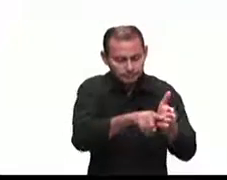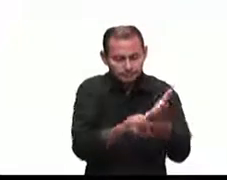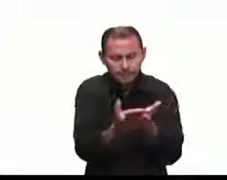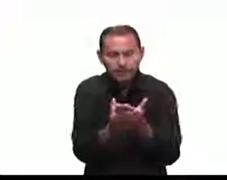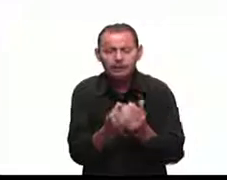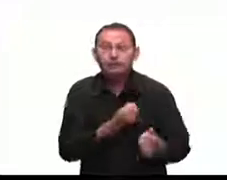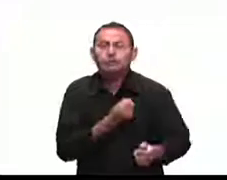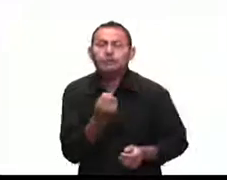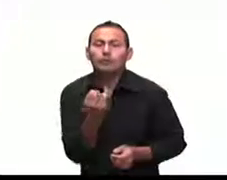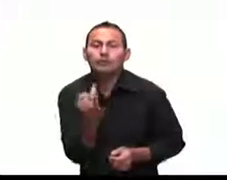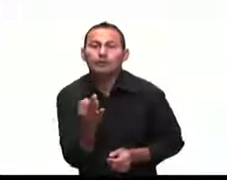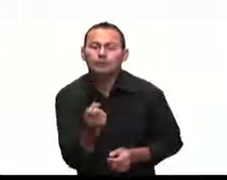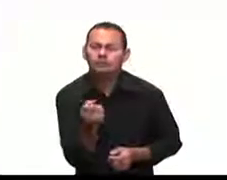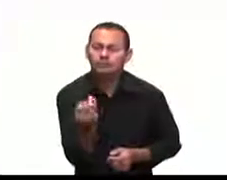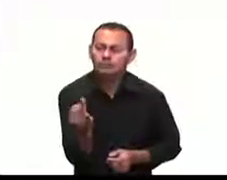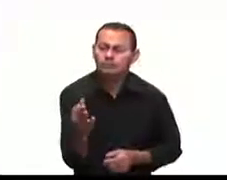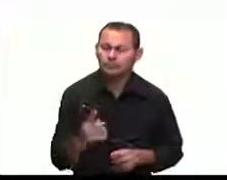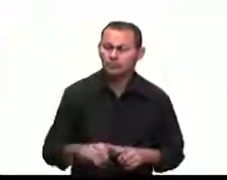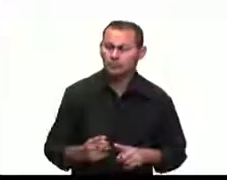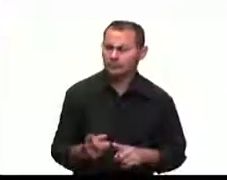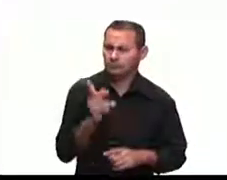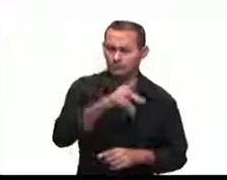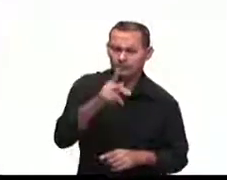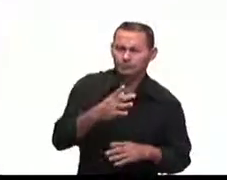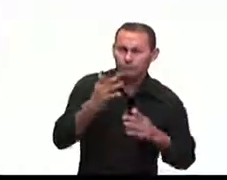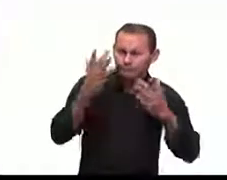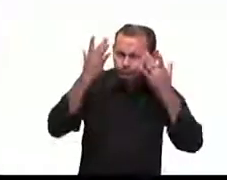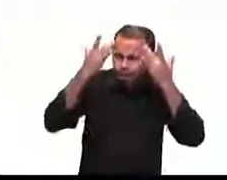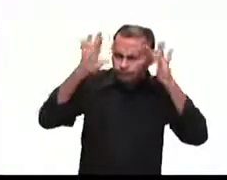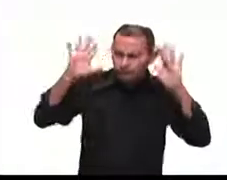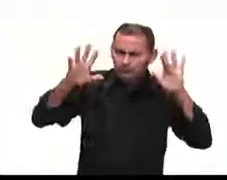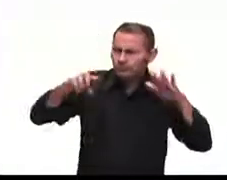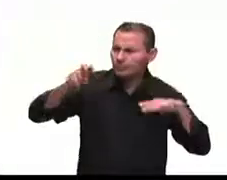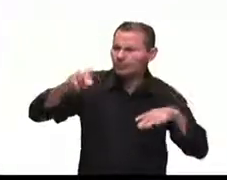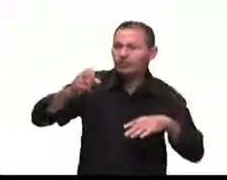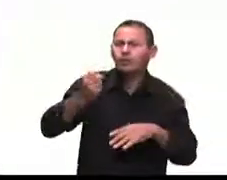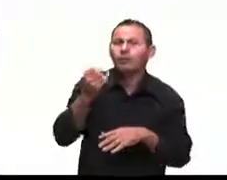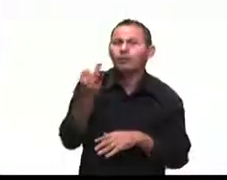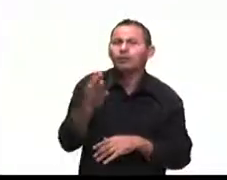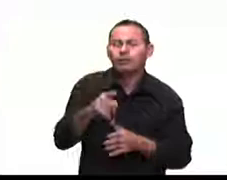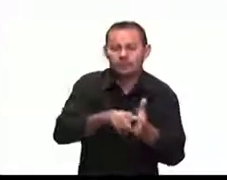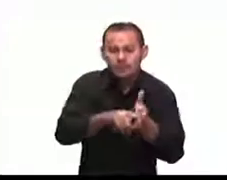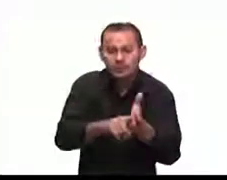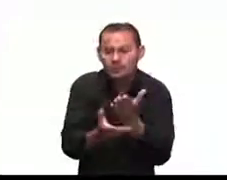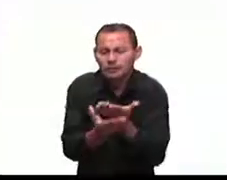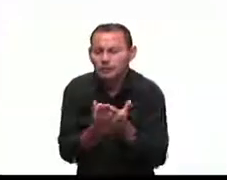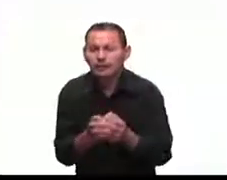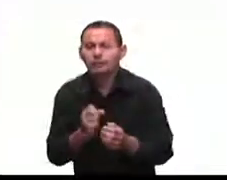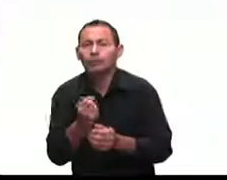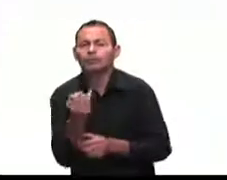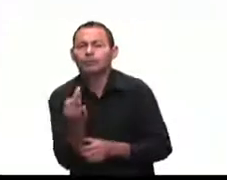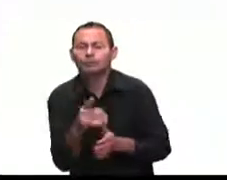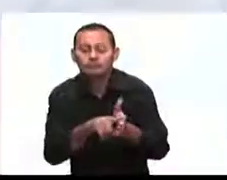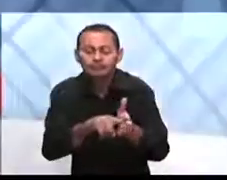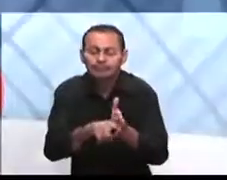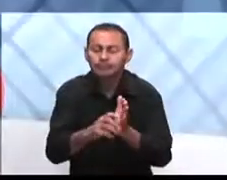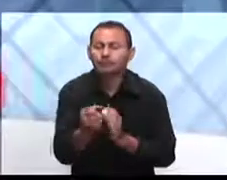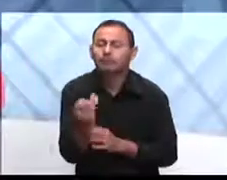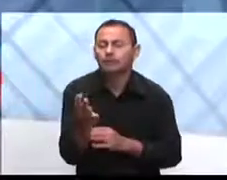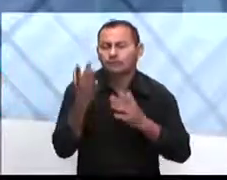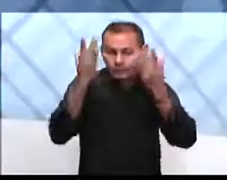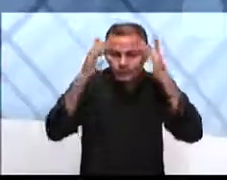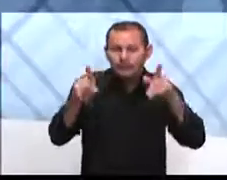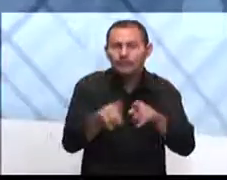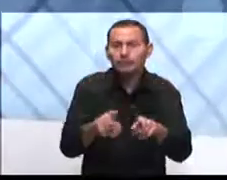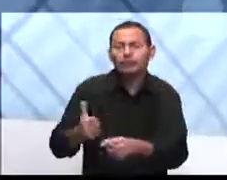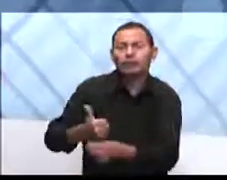quantitativa. E aí, professora, nossa, eu nunca sei quando é uma pesquisa quantitativa ou qualitativa, tá, pessoal? Então, a